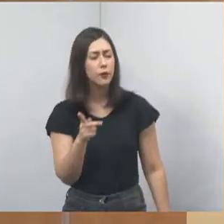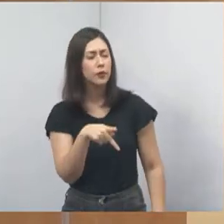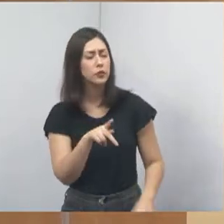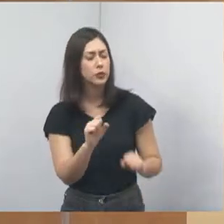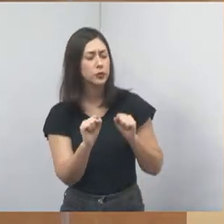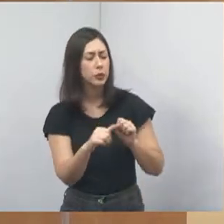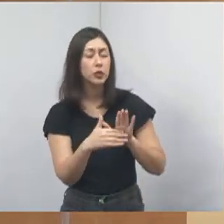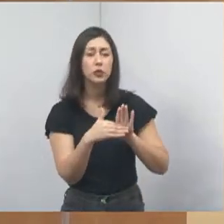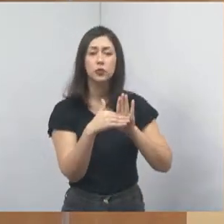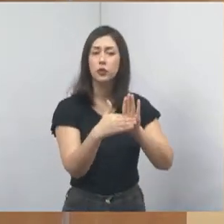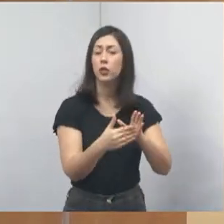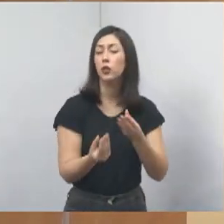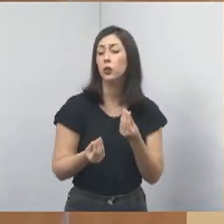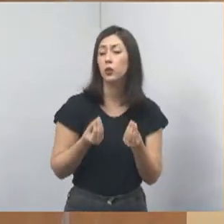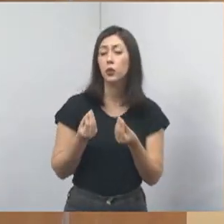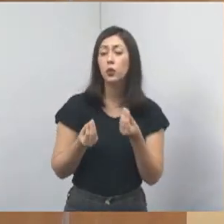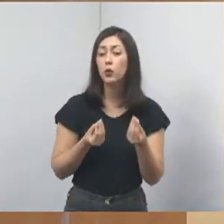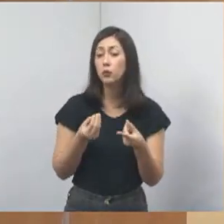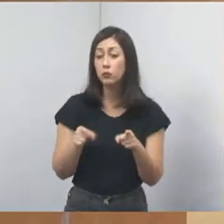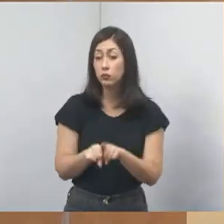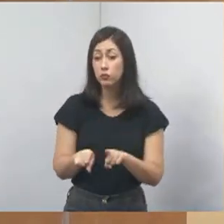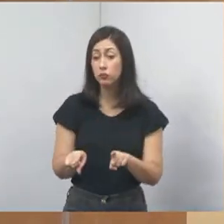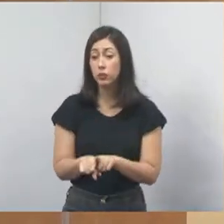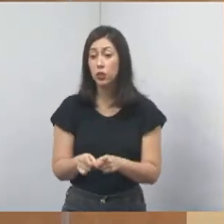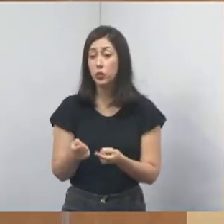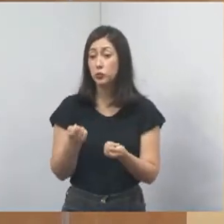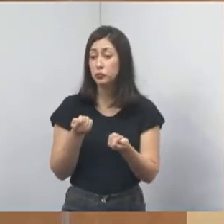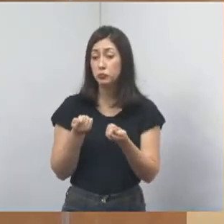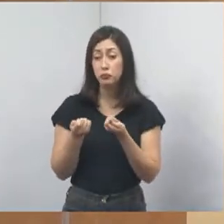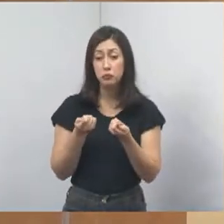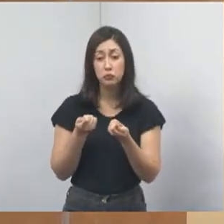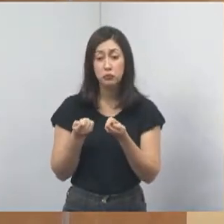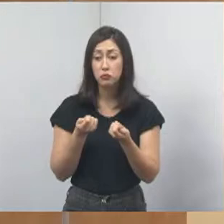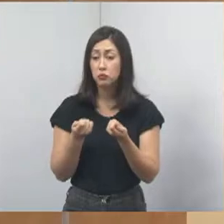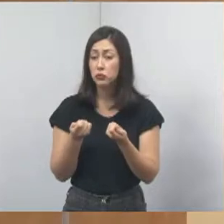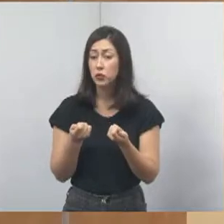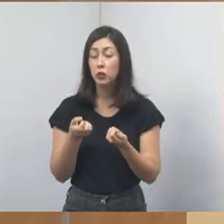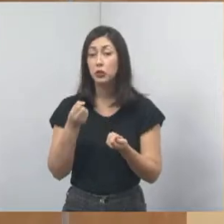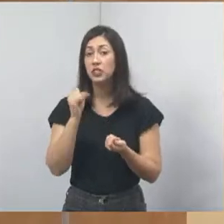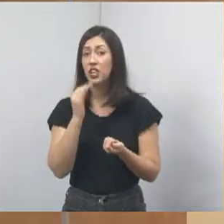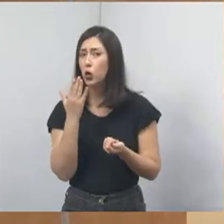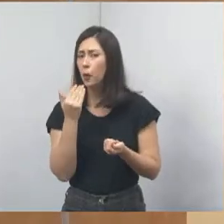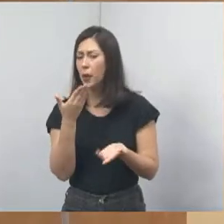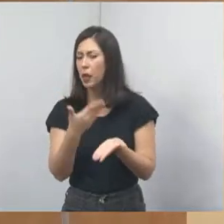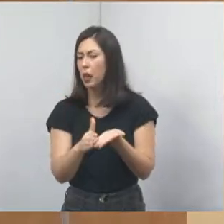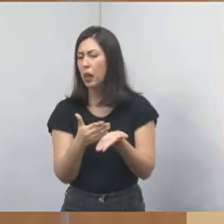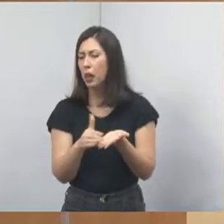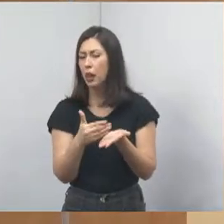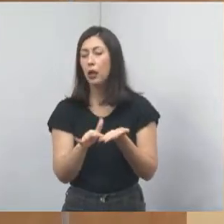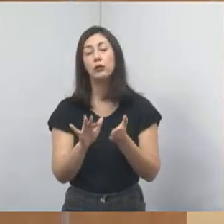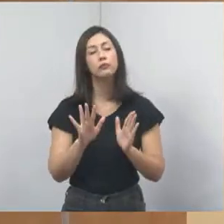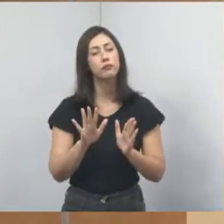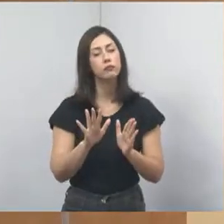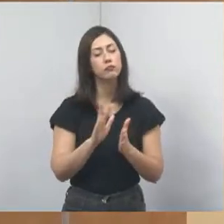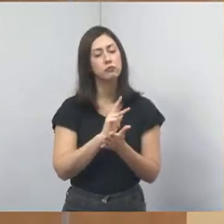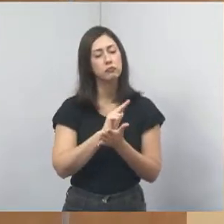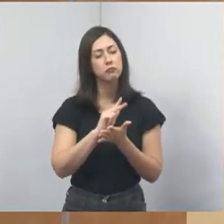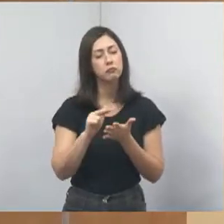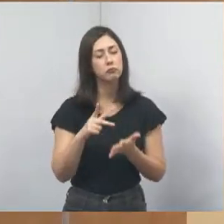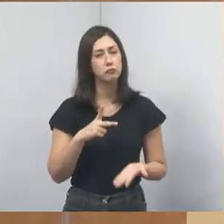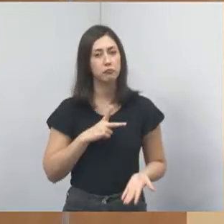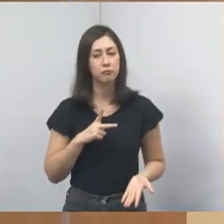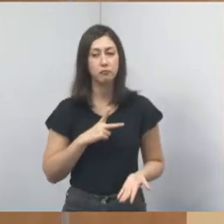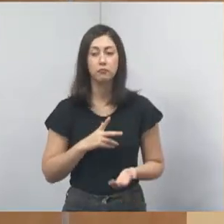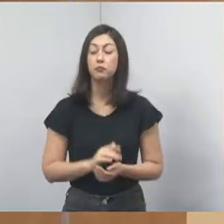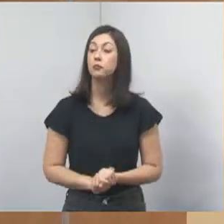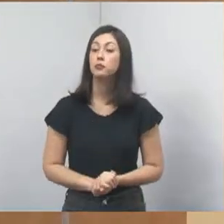professoras, como que está também a administração disso com relação ao desperdício. São questões pessoais.